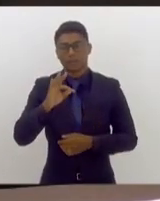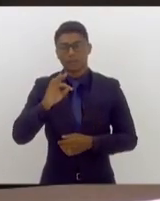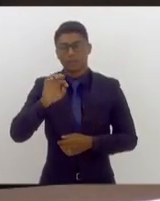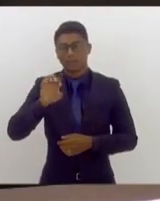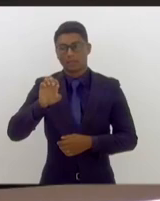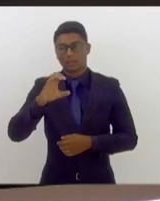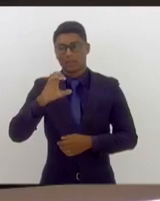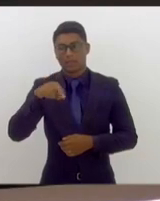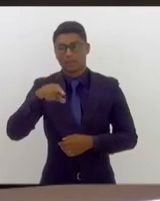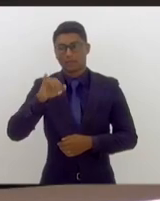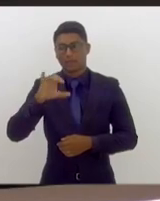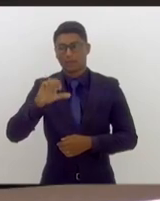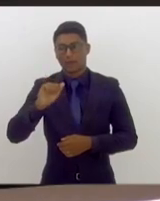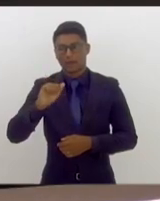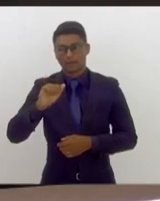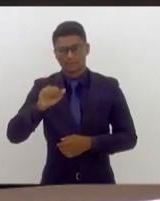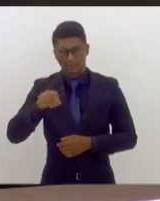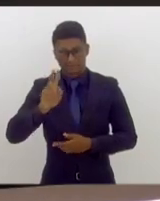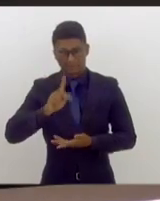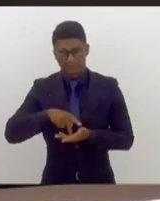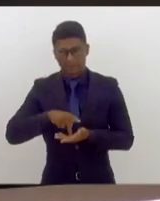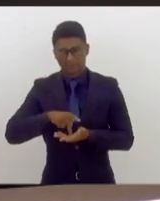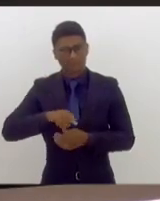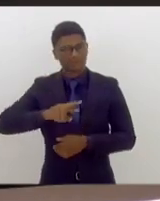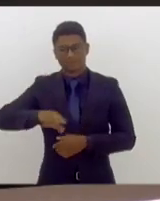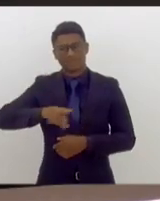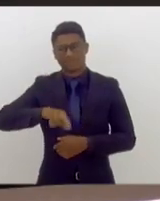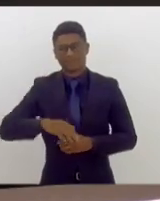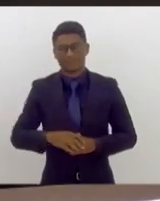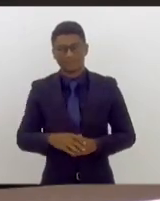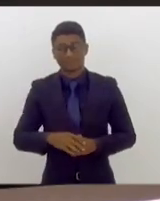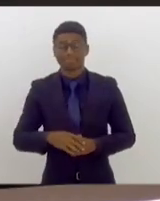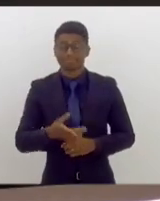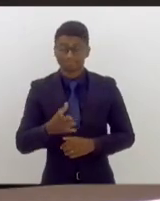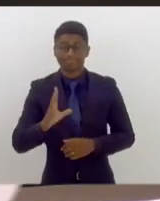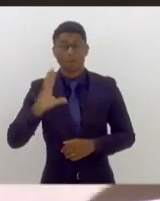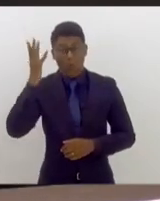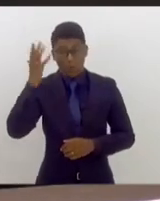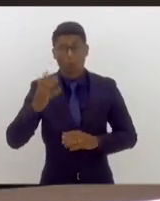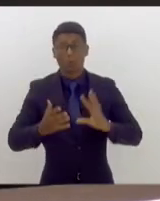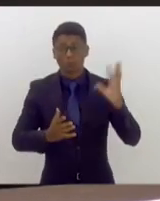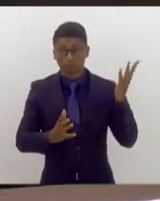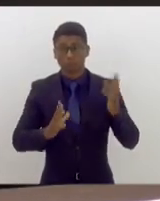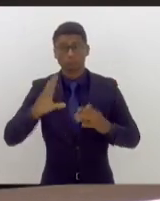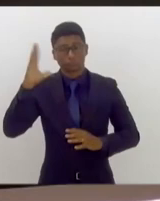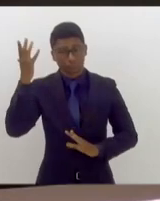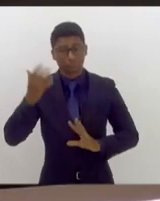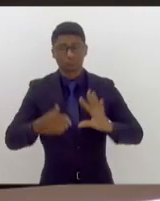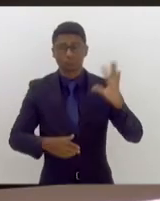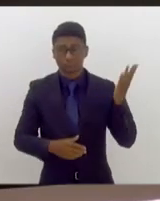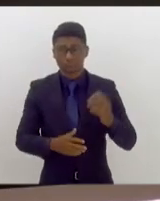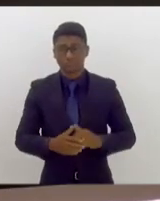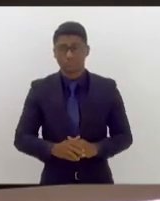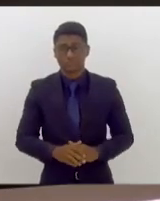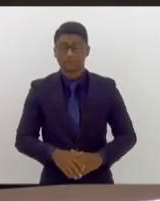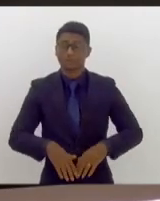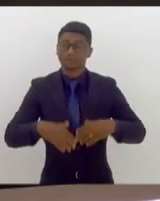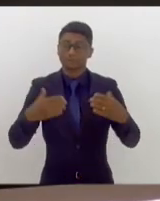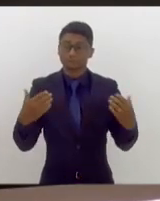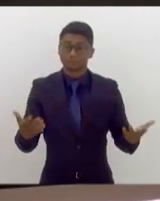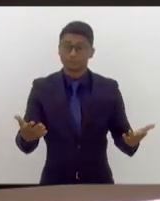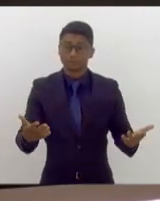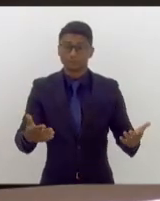técnica. E isso realmente acontece, e a gente chega à implantação das